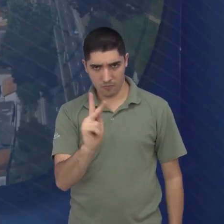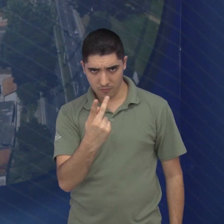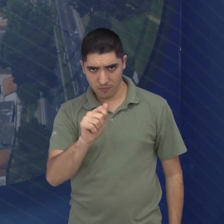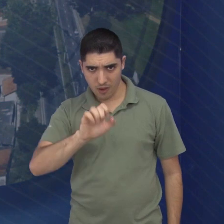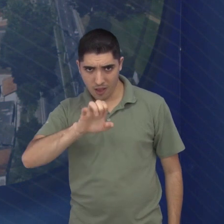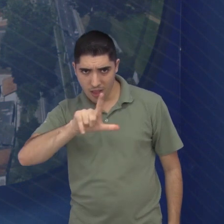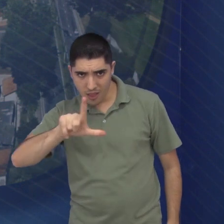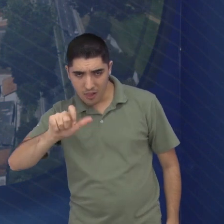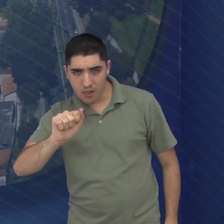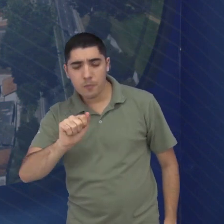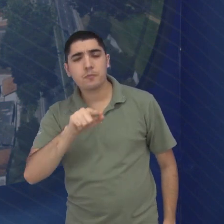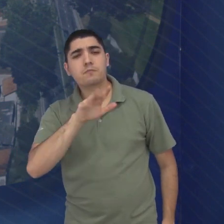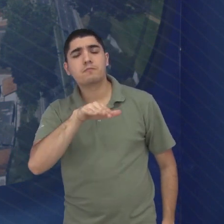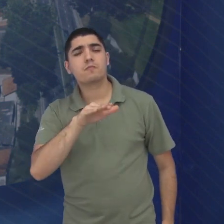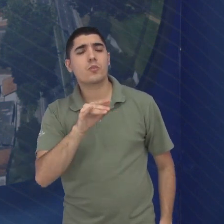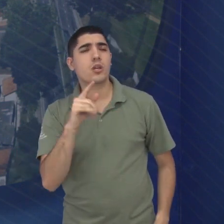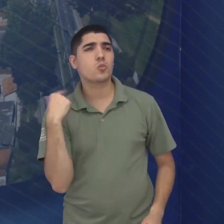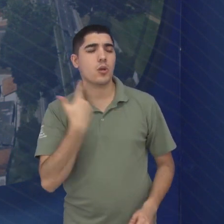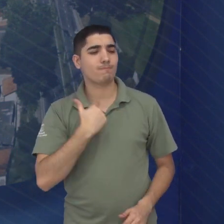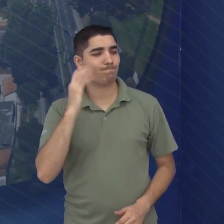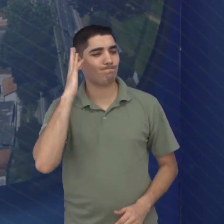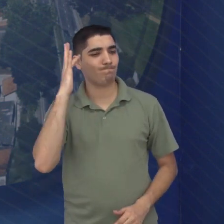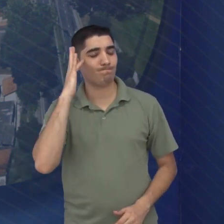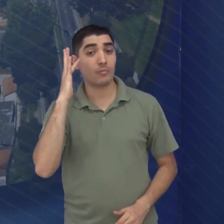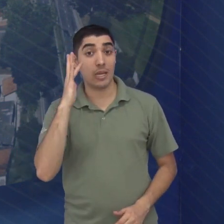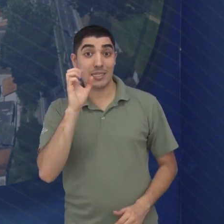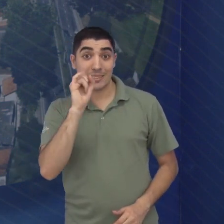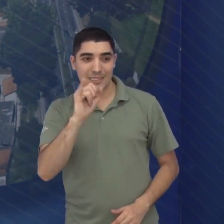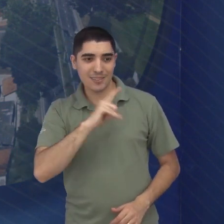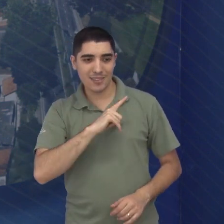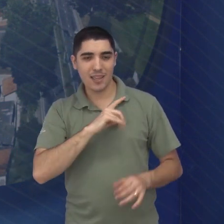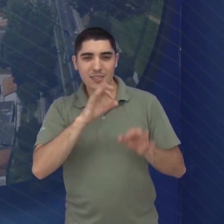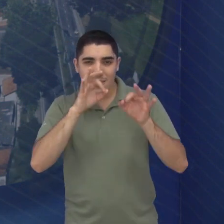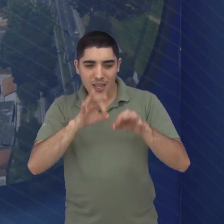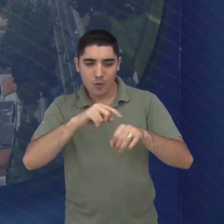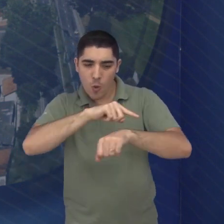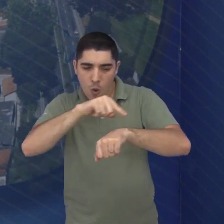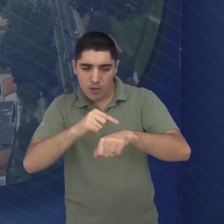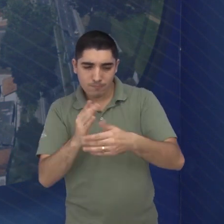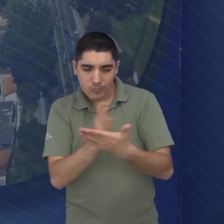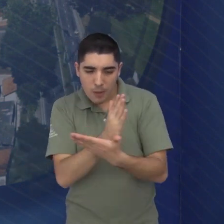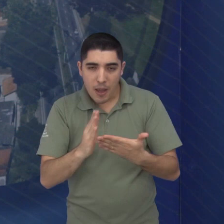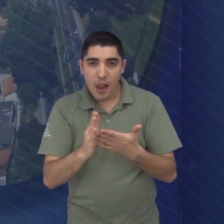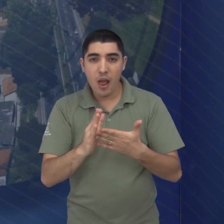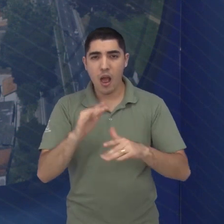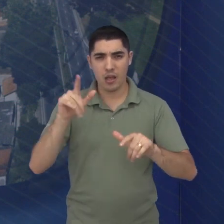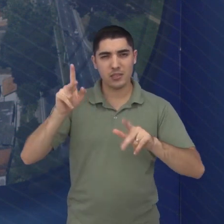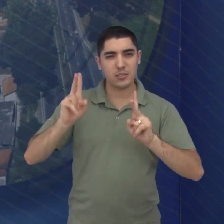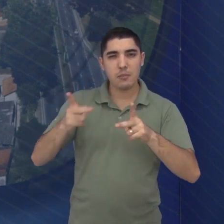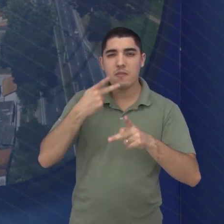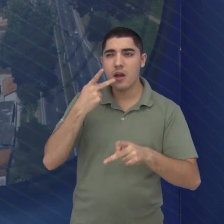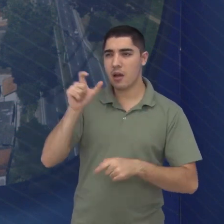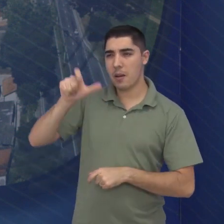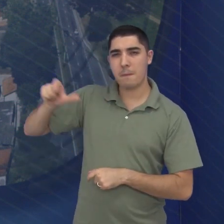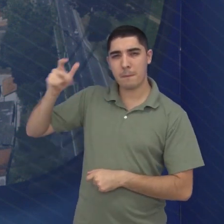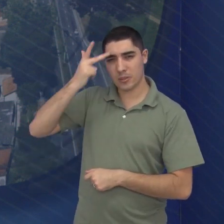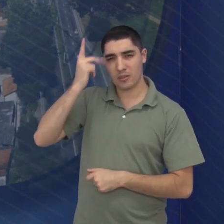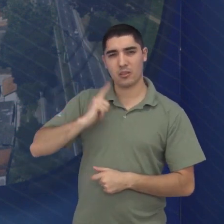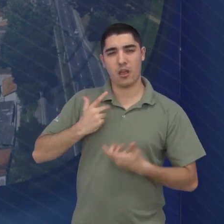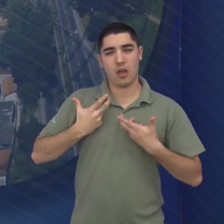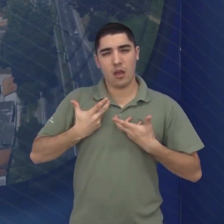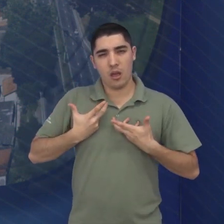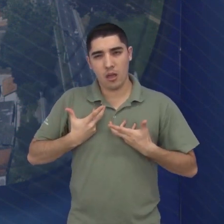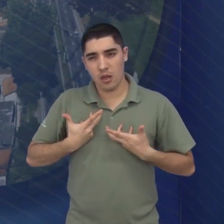teria uma divisão melhor nas tarefas. Quando a gente fala, né, que as pessoas estão cansadas, saturadas,